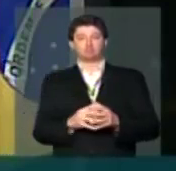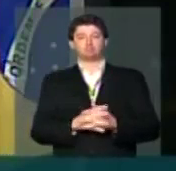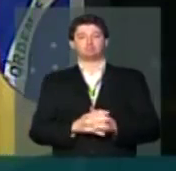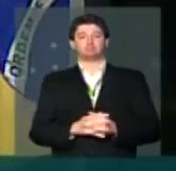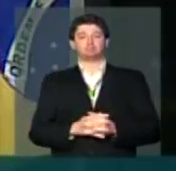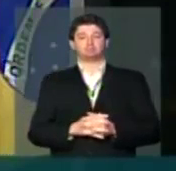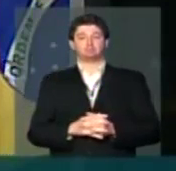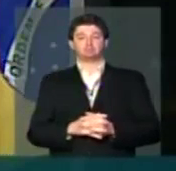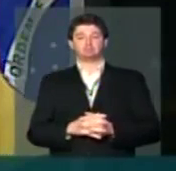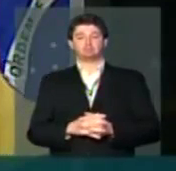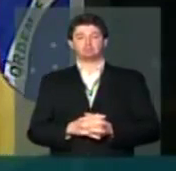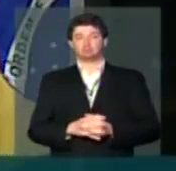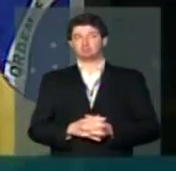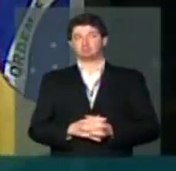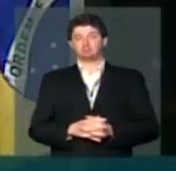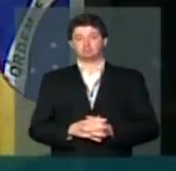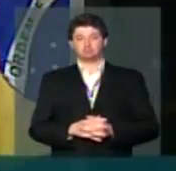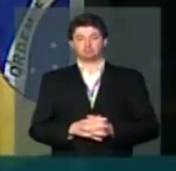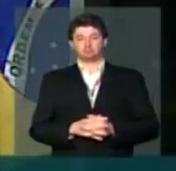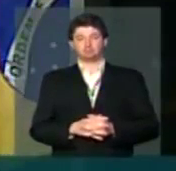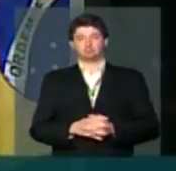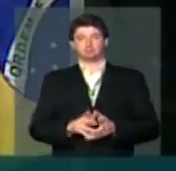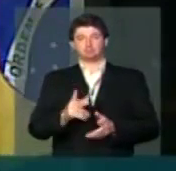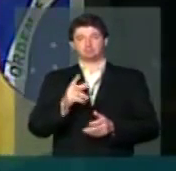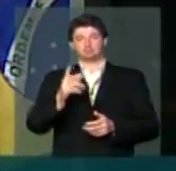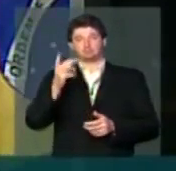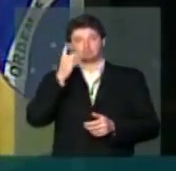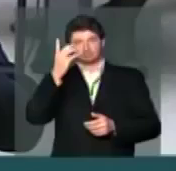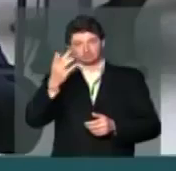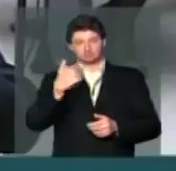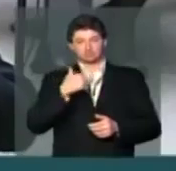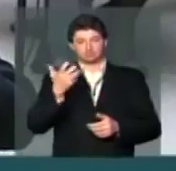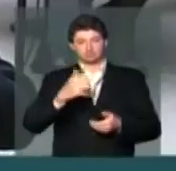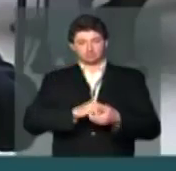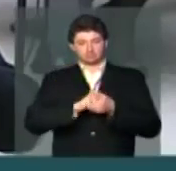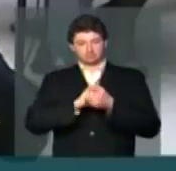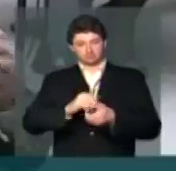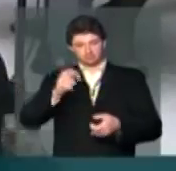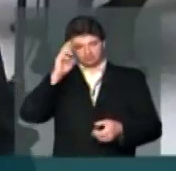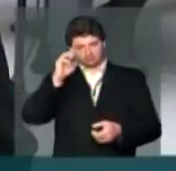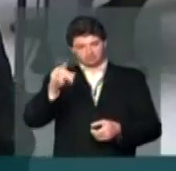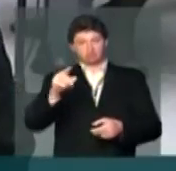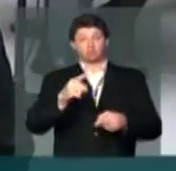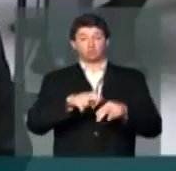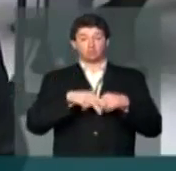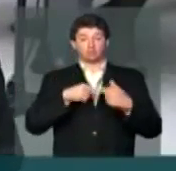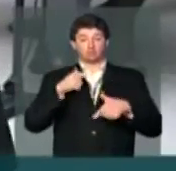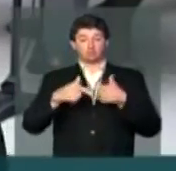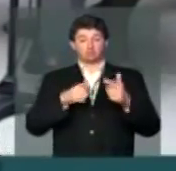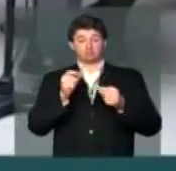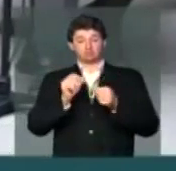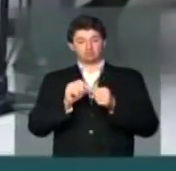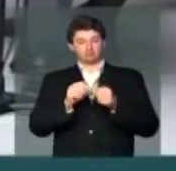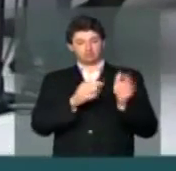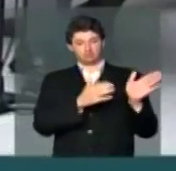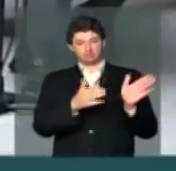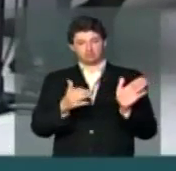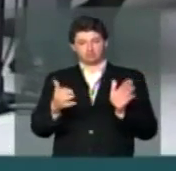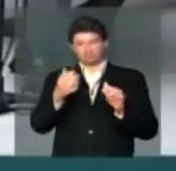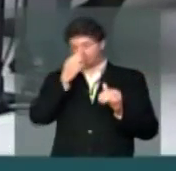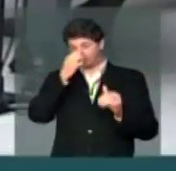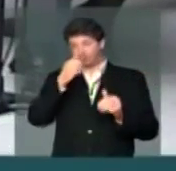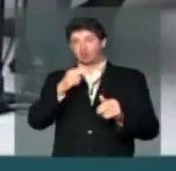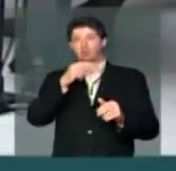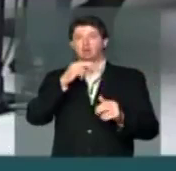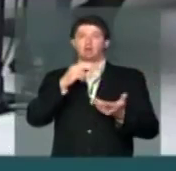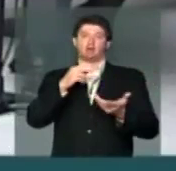Caro Pedro, Vossa Excelência, gostaria de cumprimentá-lo, Vossa Excelência, pelo trabalho que vem desenvolvendo, uma liderança jovem